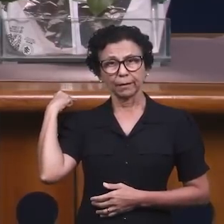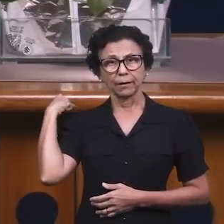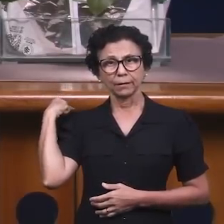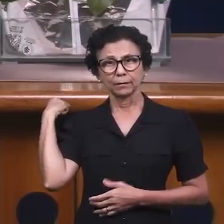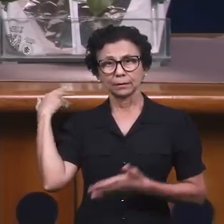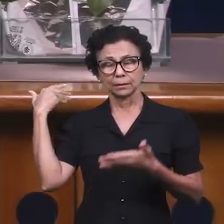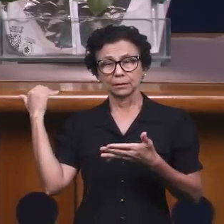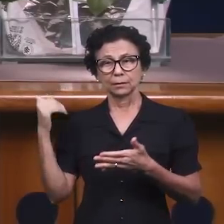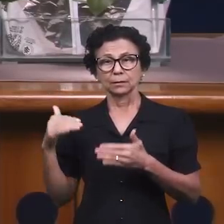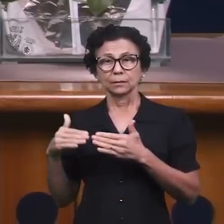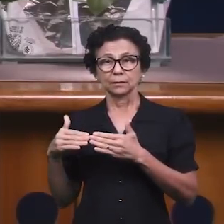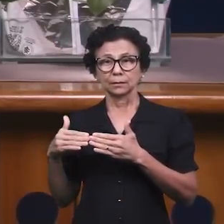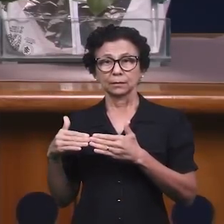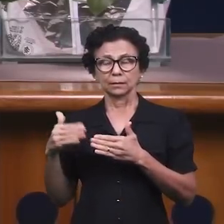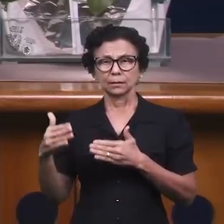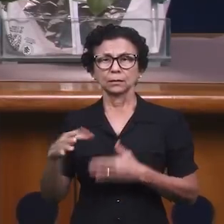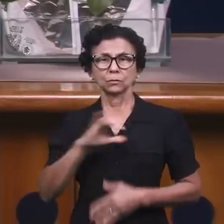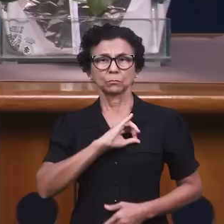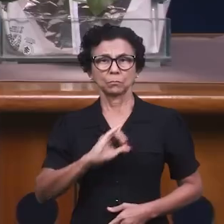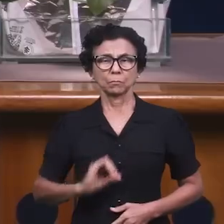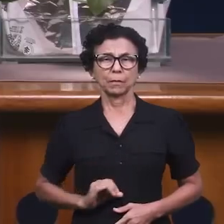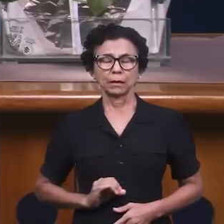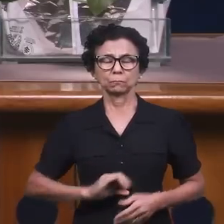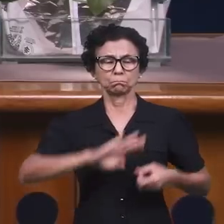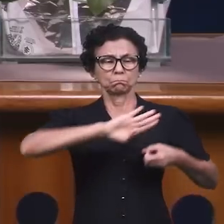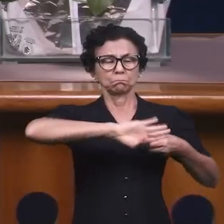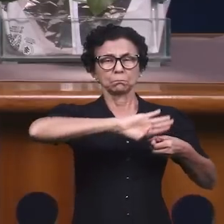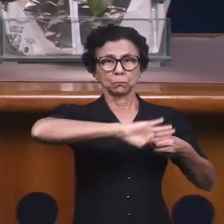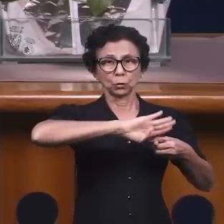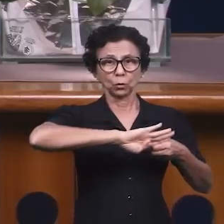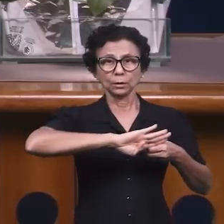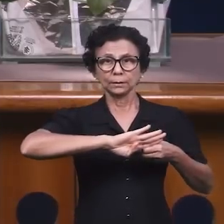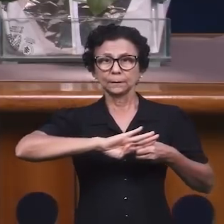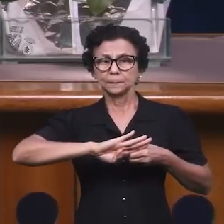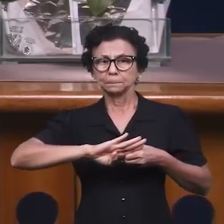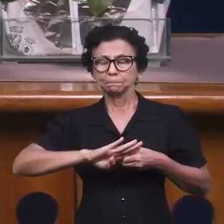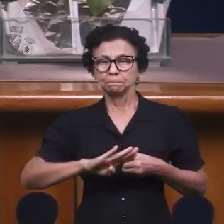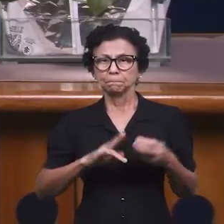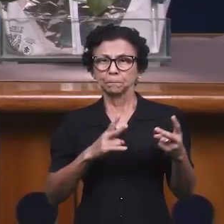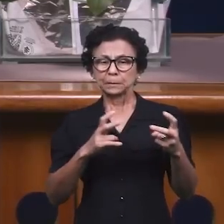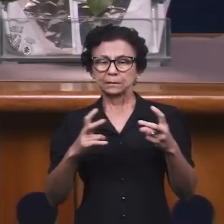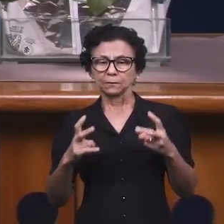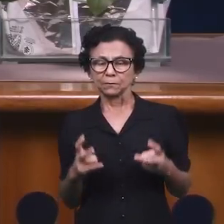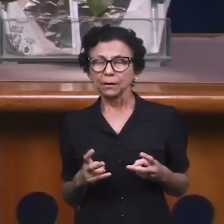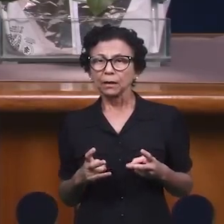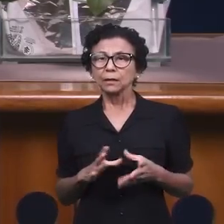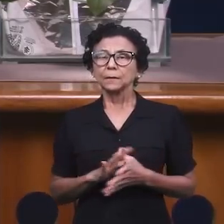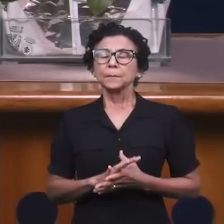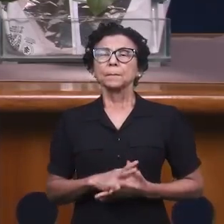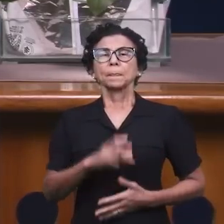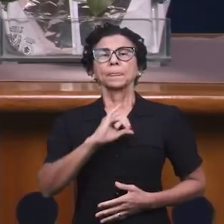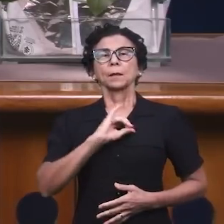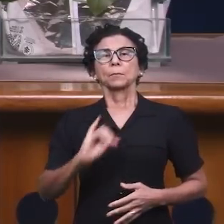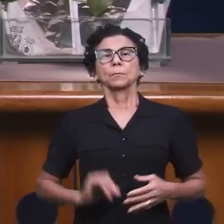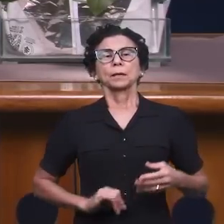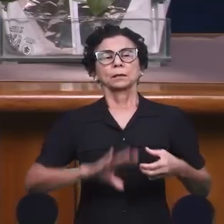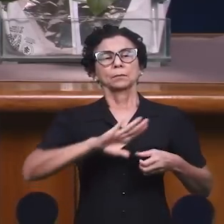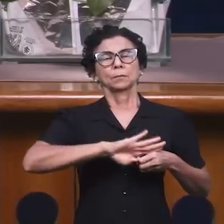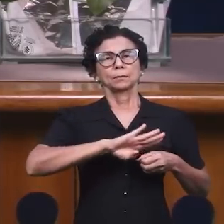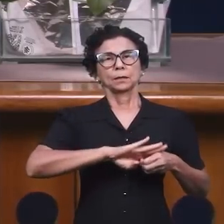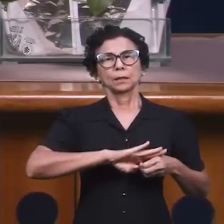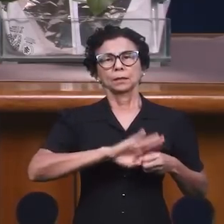vida do homem, a partir do Império Babilônico, nós vamos ver que passou o Império Babilônico, entra o